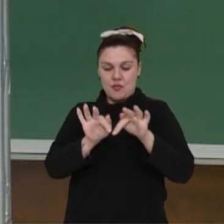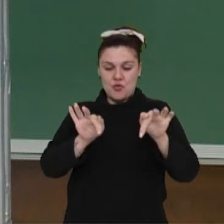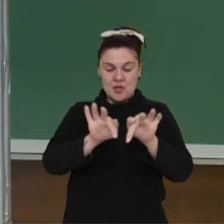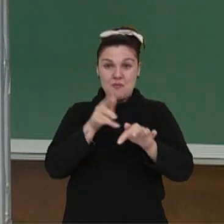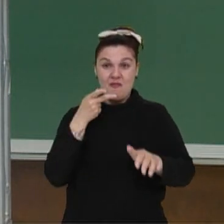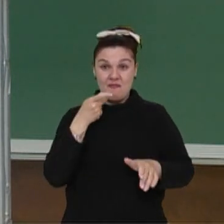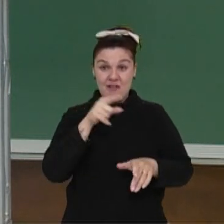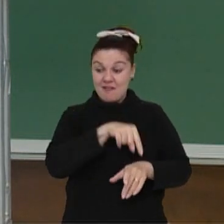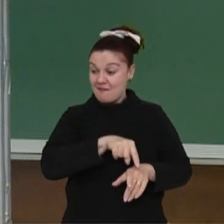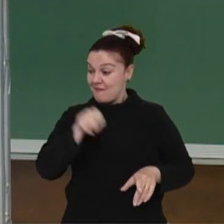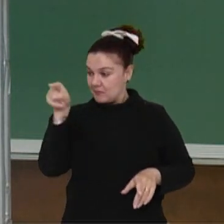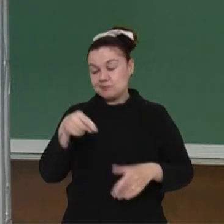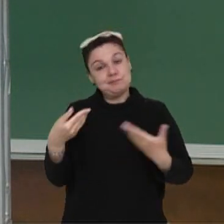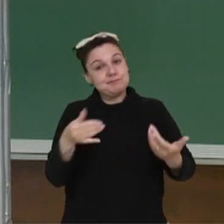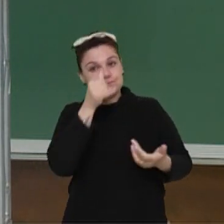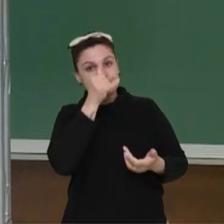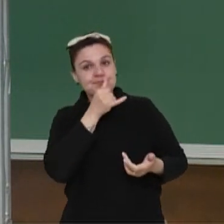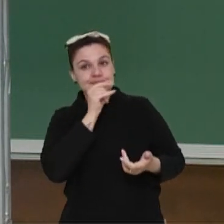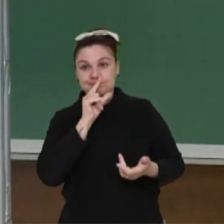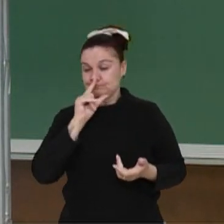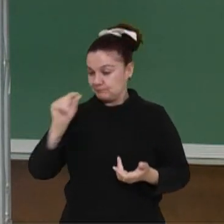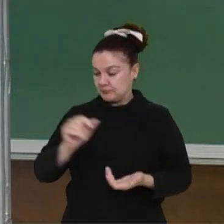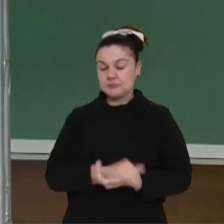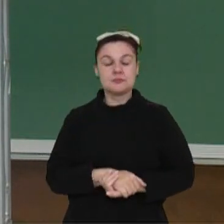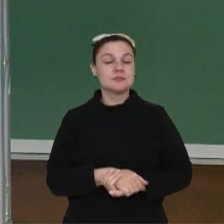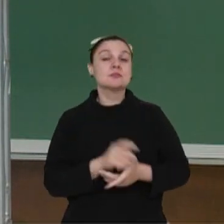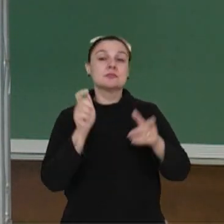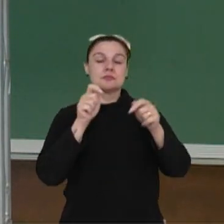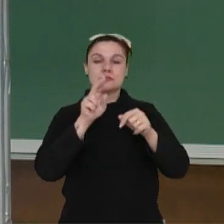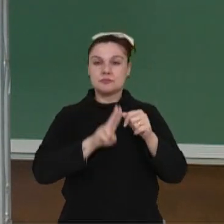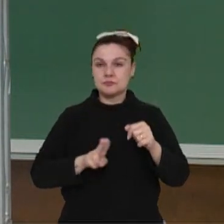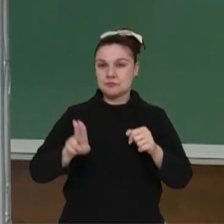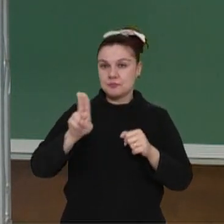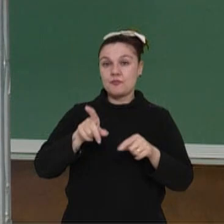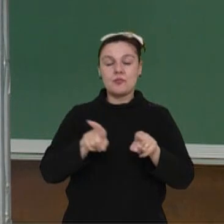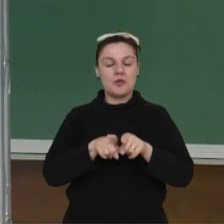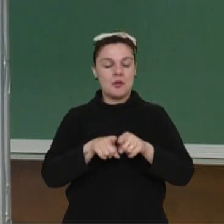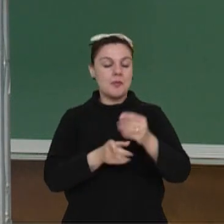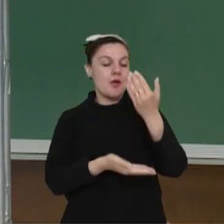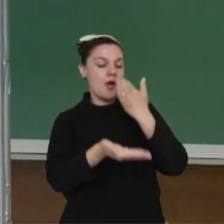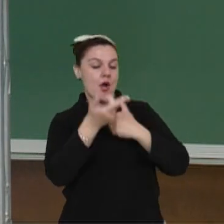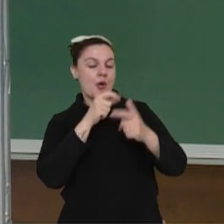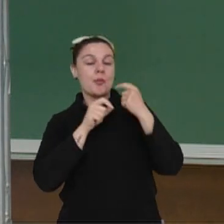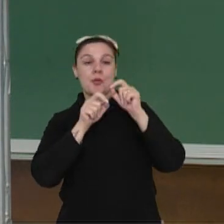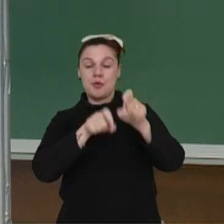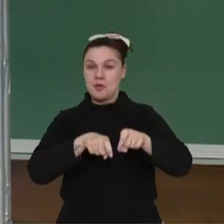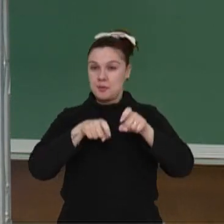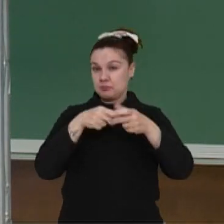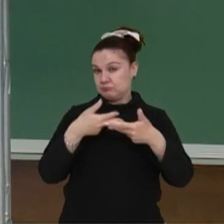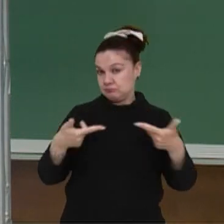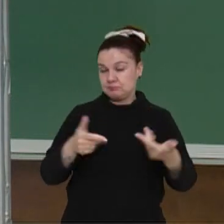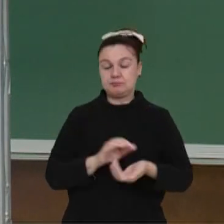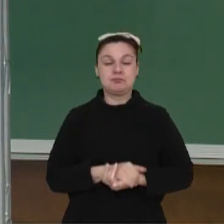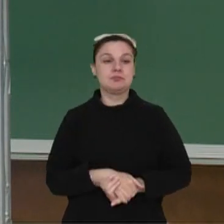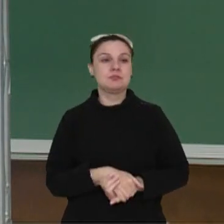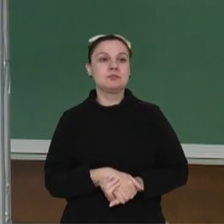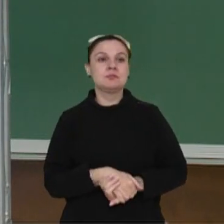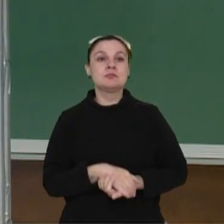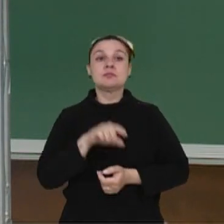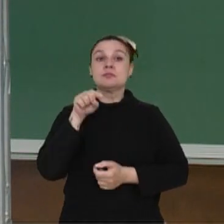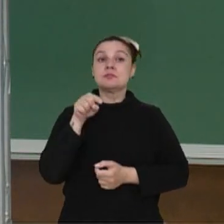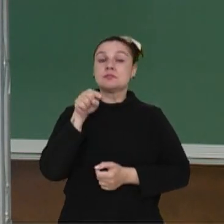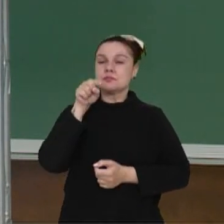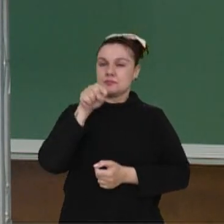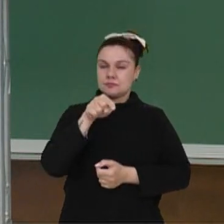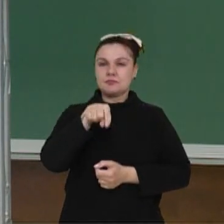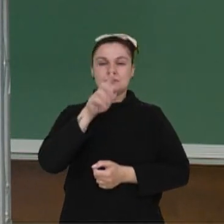né? E aí, podiam usufruir também, né? Comer do que plantavam e tal. E aí,